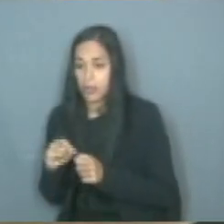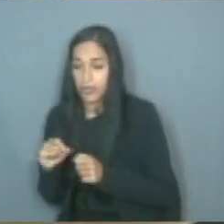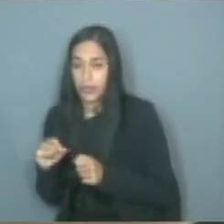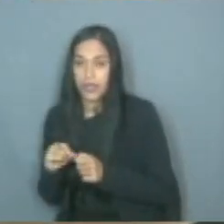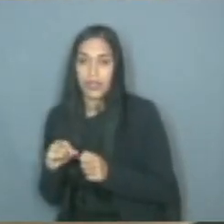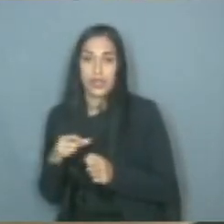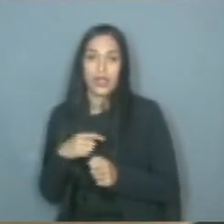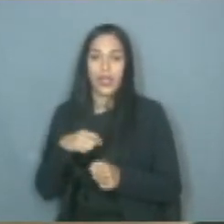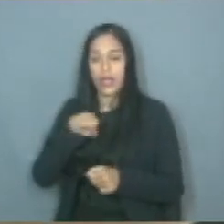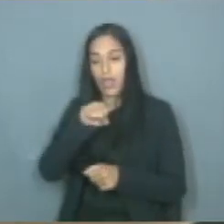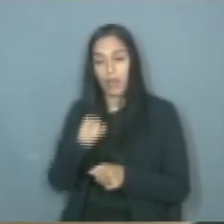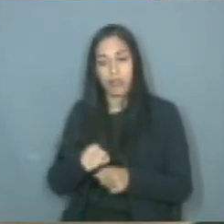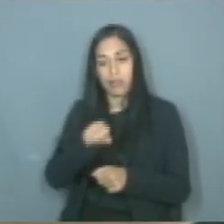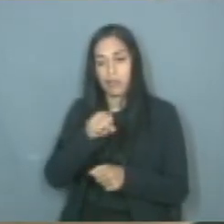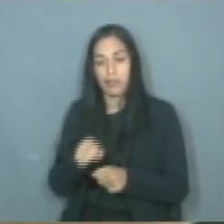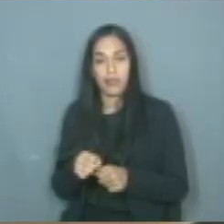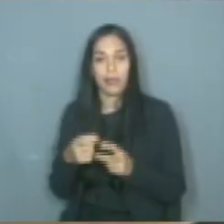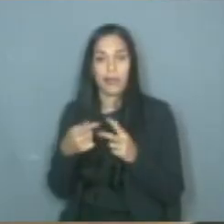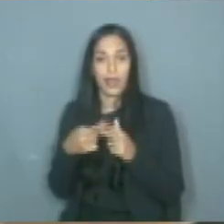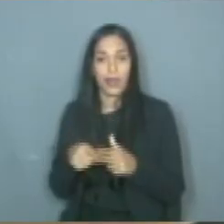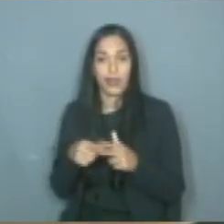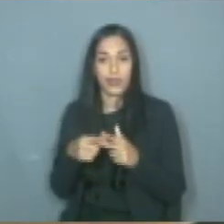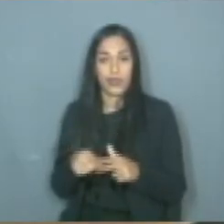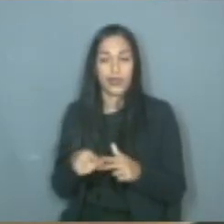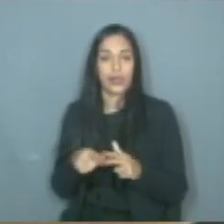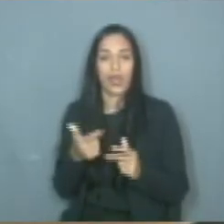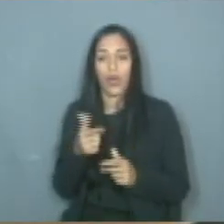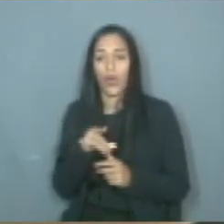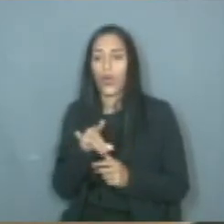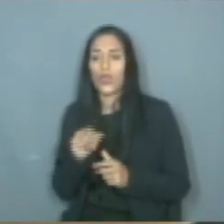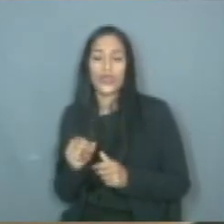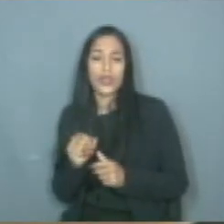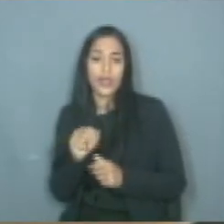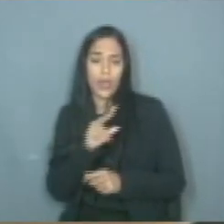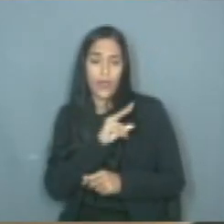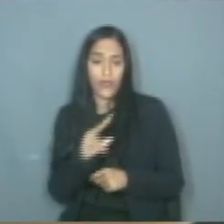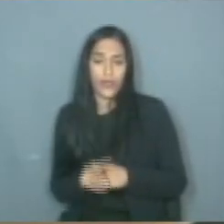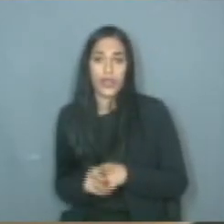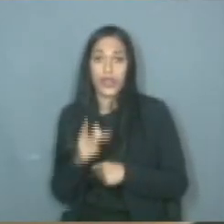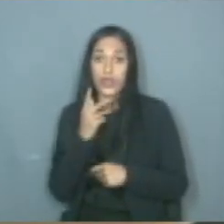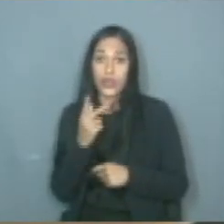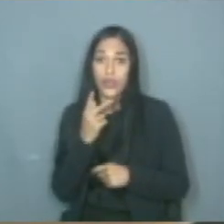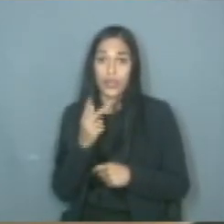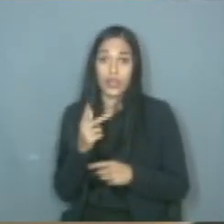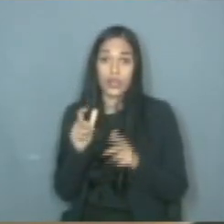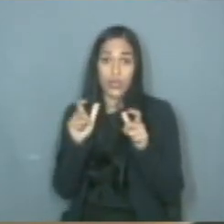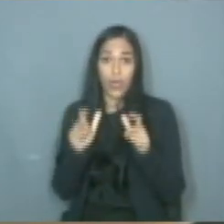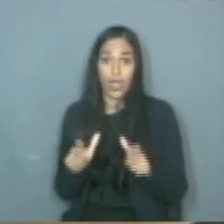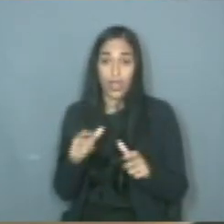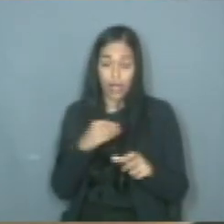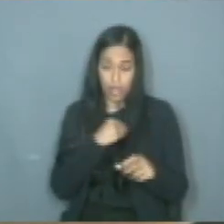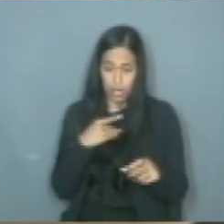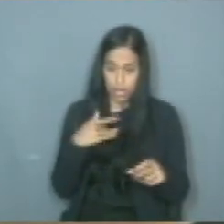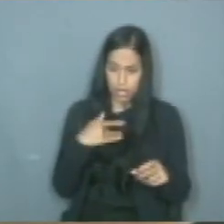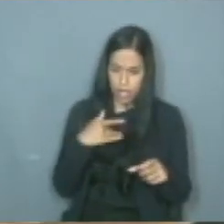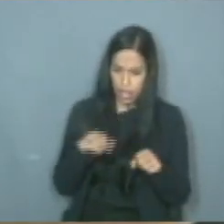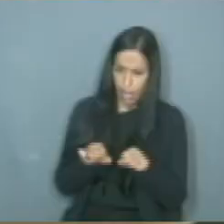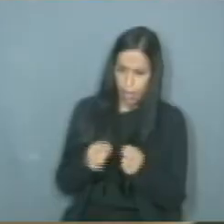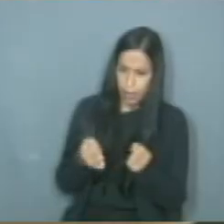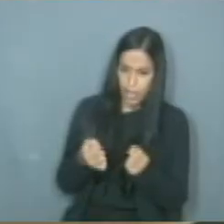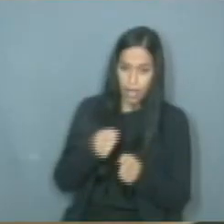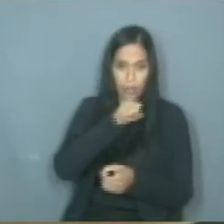uma maçaneta para consertar. Outro dia desse, eu vi um vereador dizendo que uma unidade de saúde tinha uma maçaneta quebrada, que